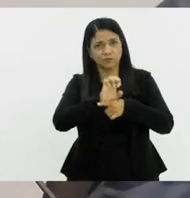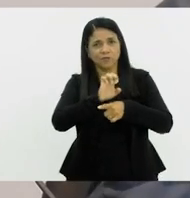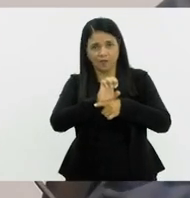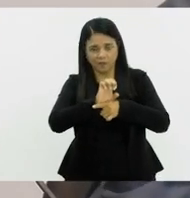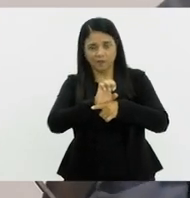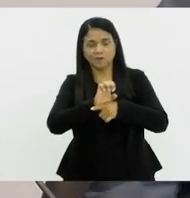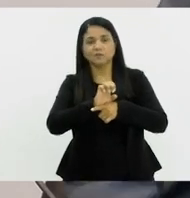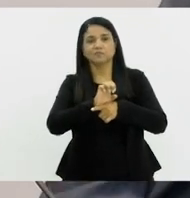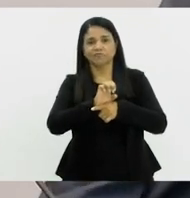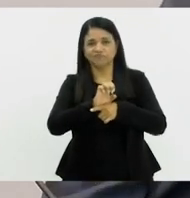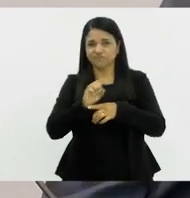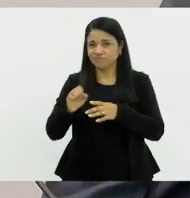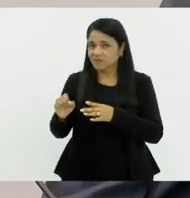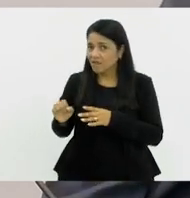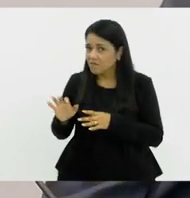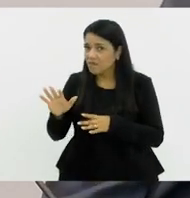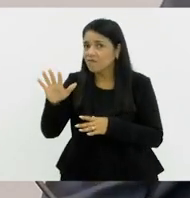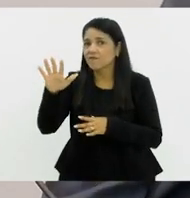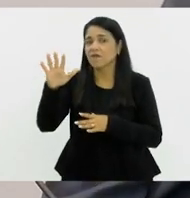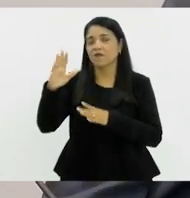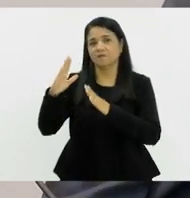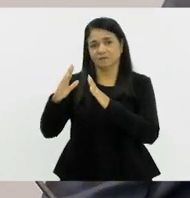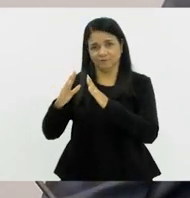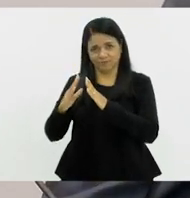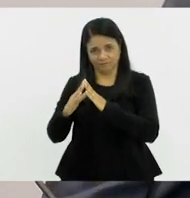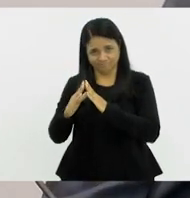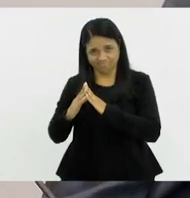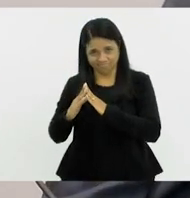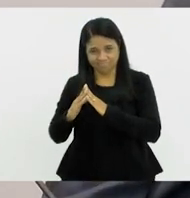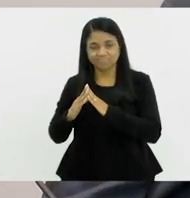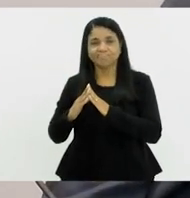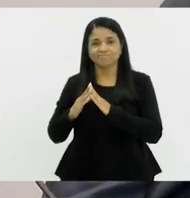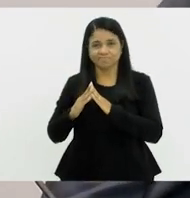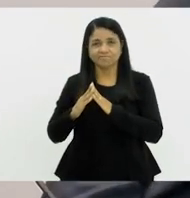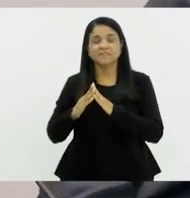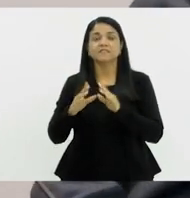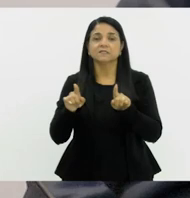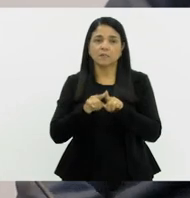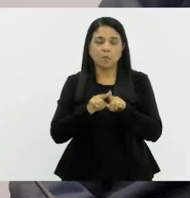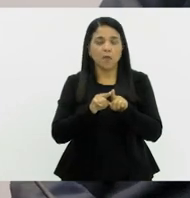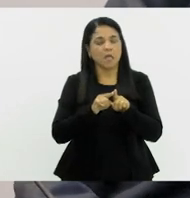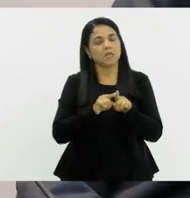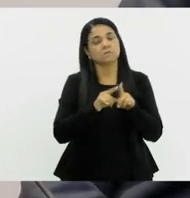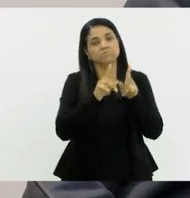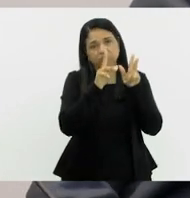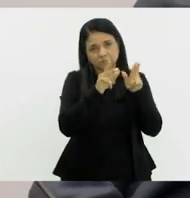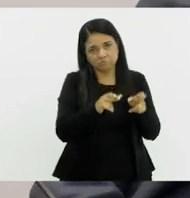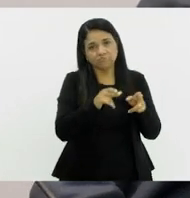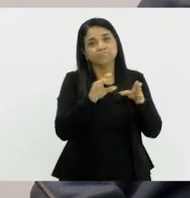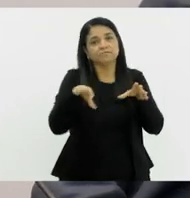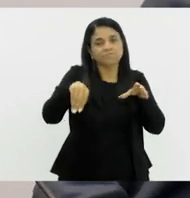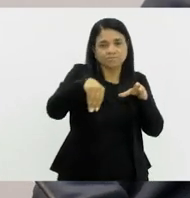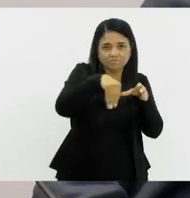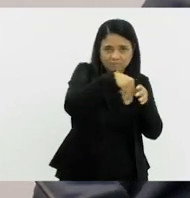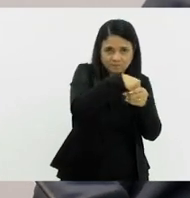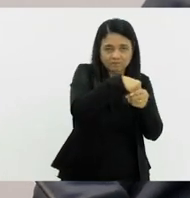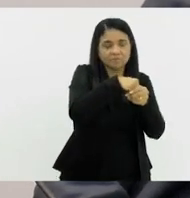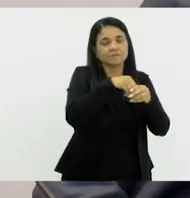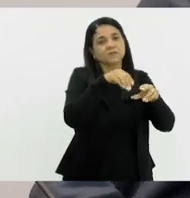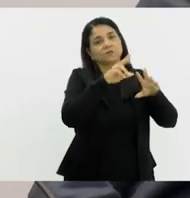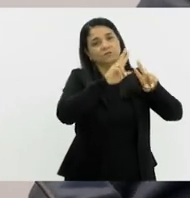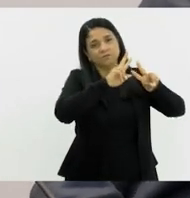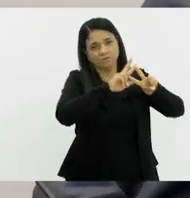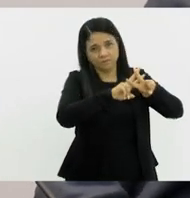das favelas do Rio de Janeiro e não seria diferente dentro do sistema prisional e o sistema de privação